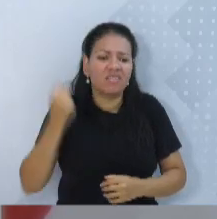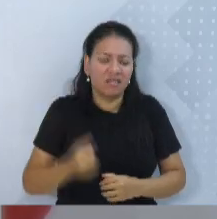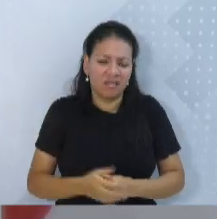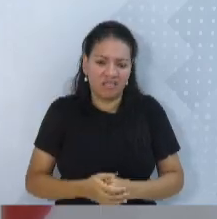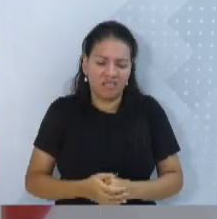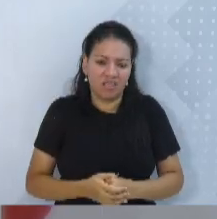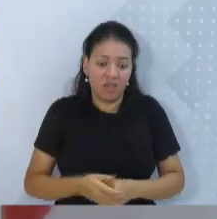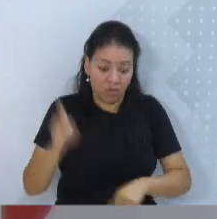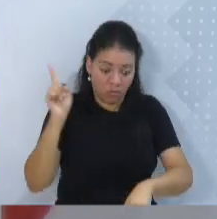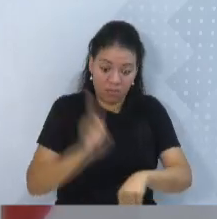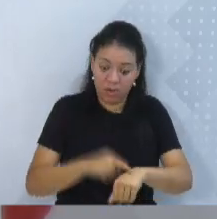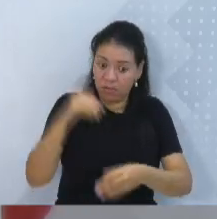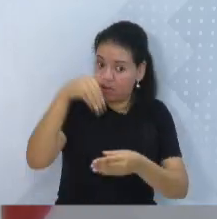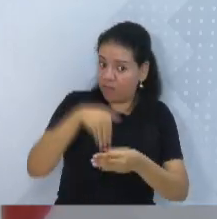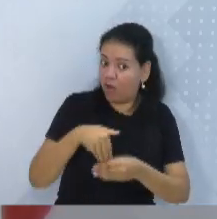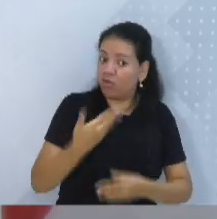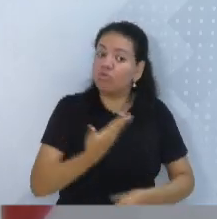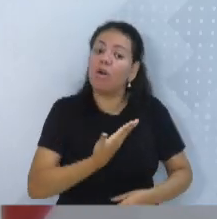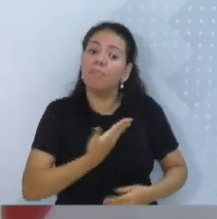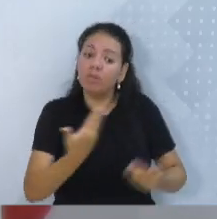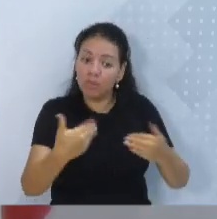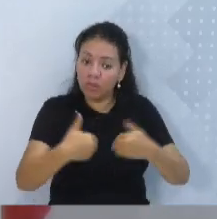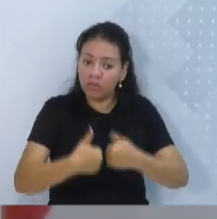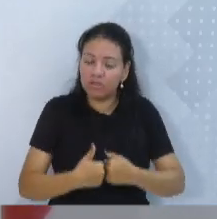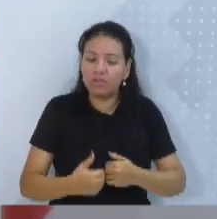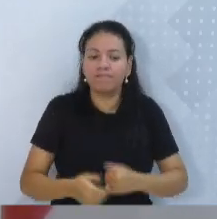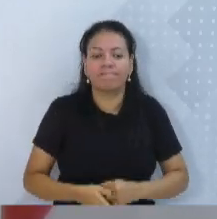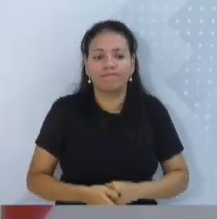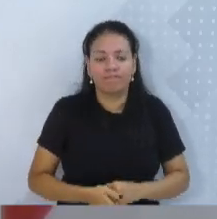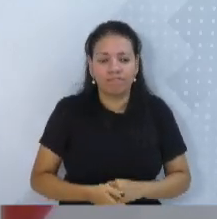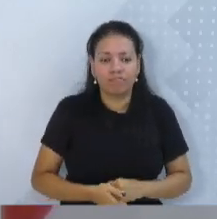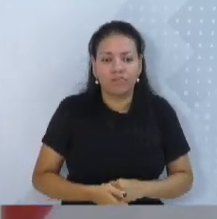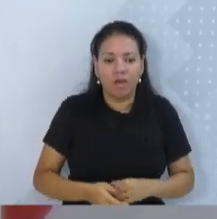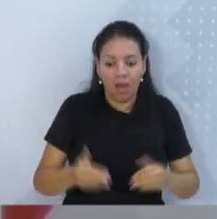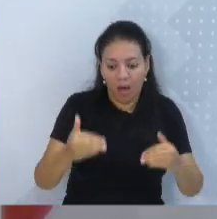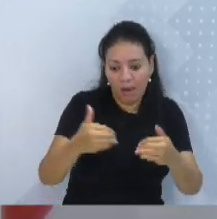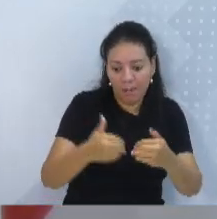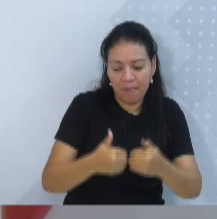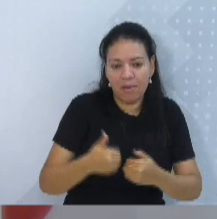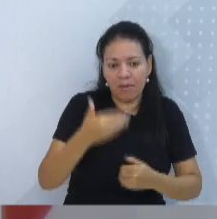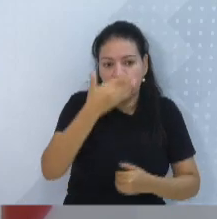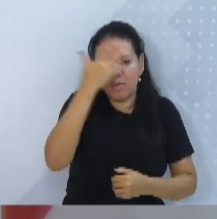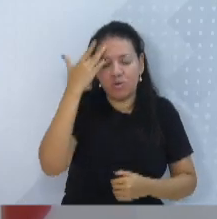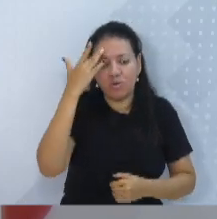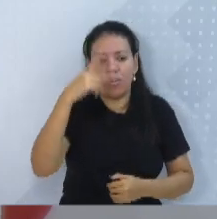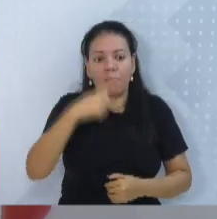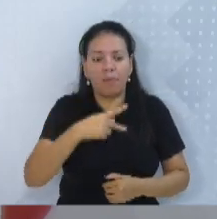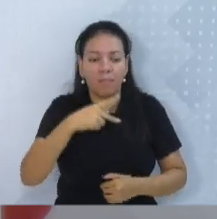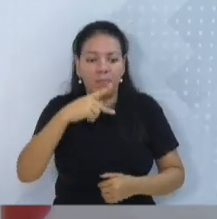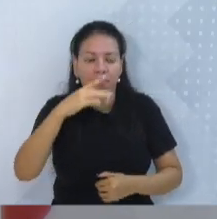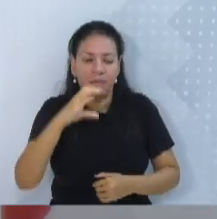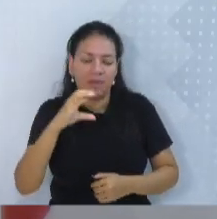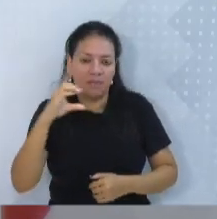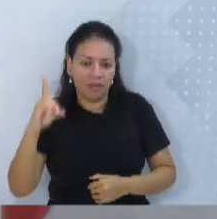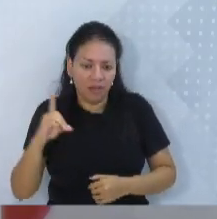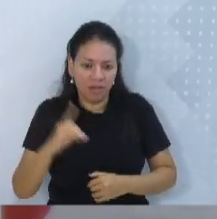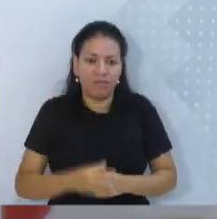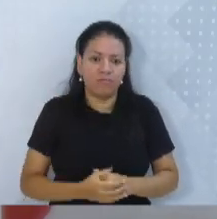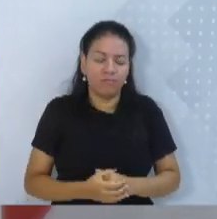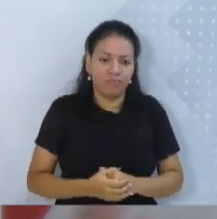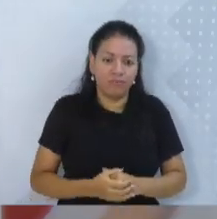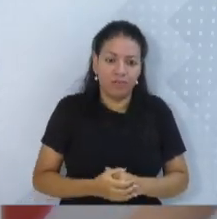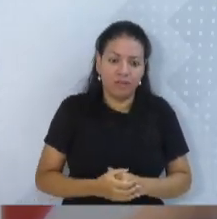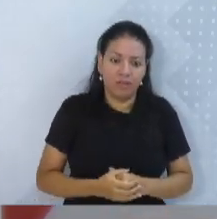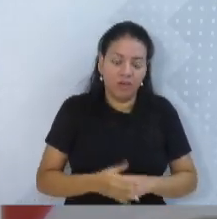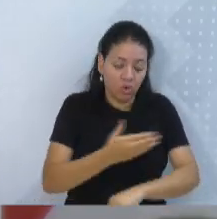na hora de pedir o voto Eu sou amigo do autista Eu sou amigo da pessoa com pcd da pessoa com deficiência costuma